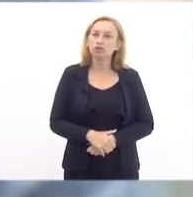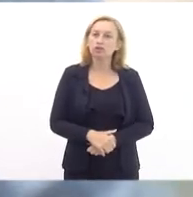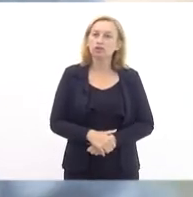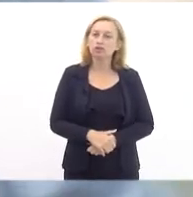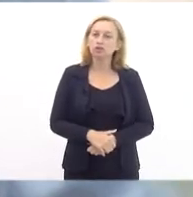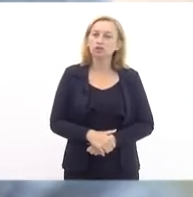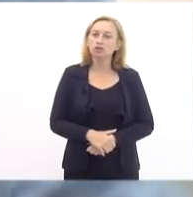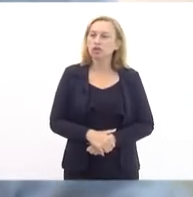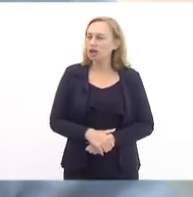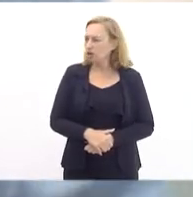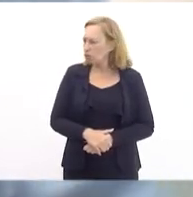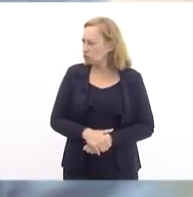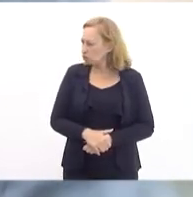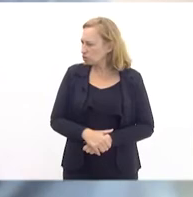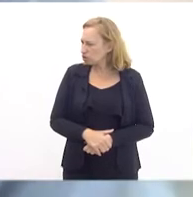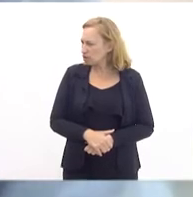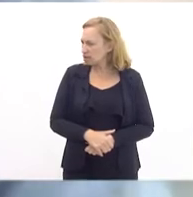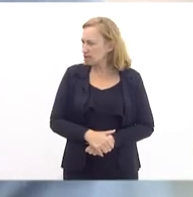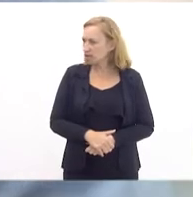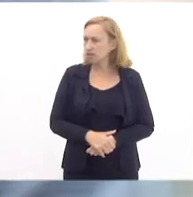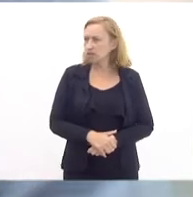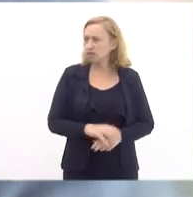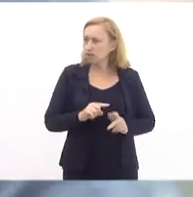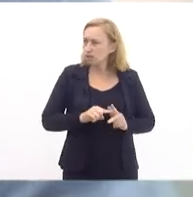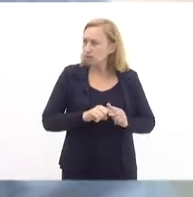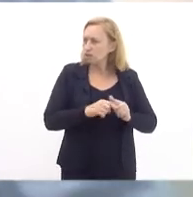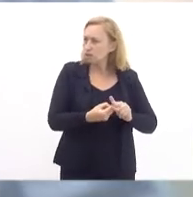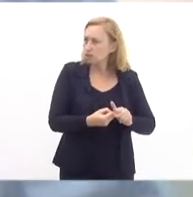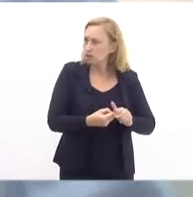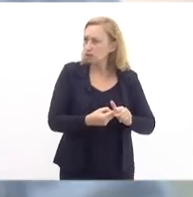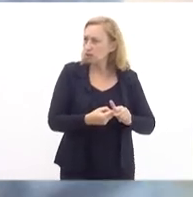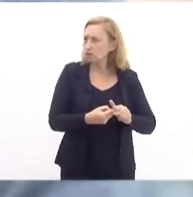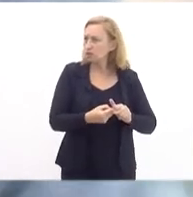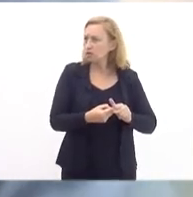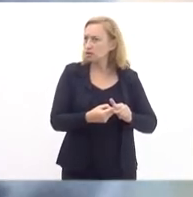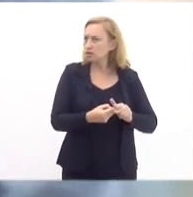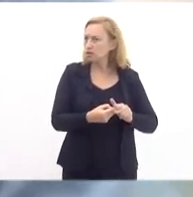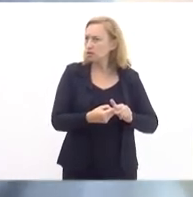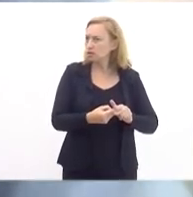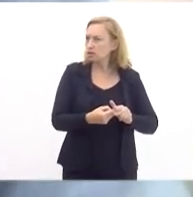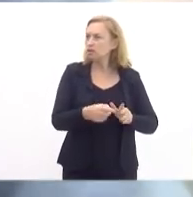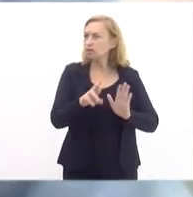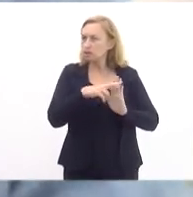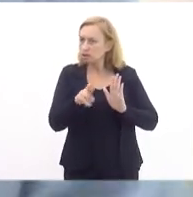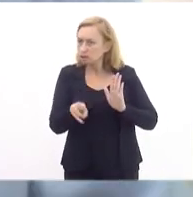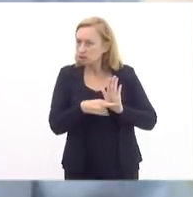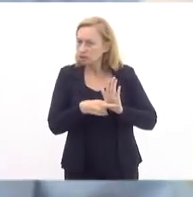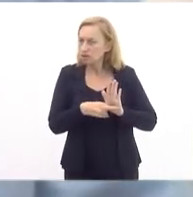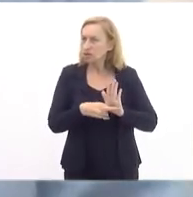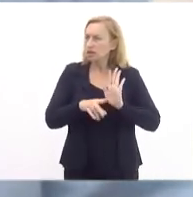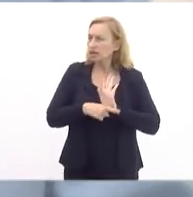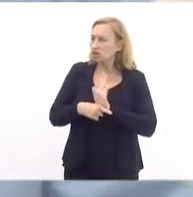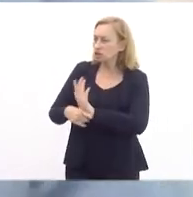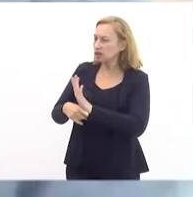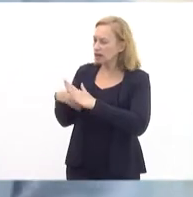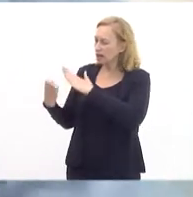de conduta para o lado da concessionária honrar as